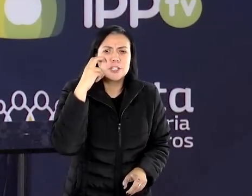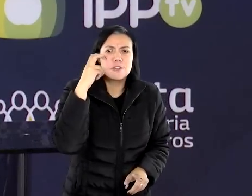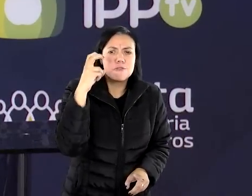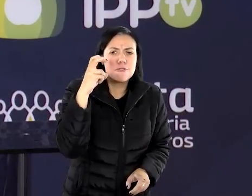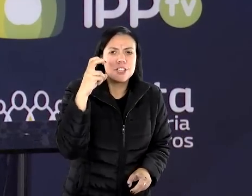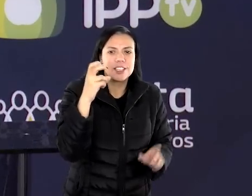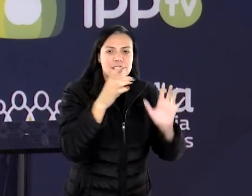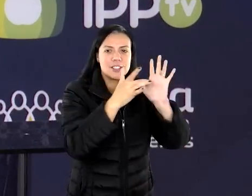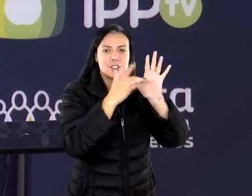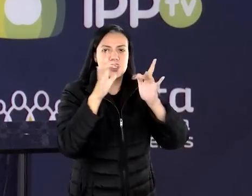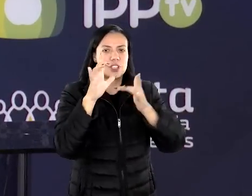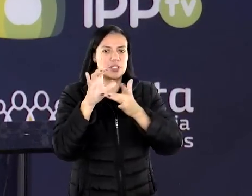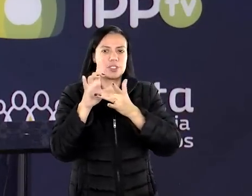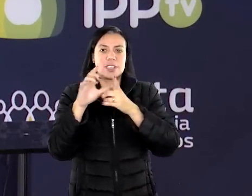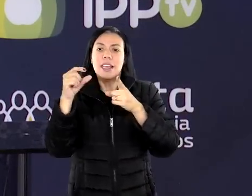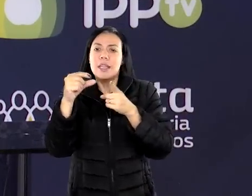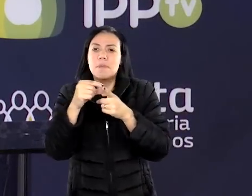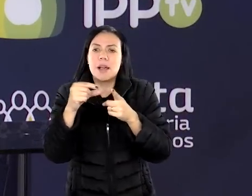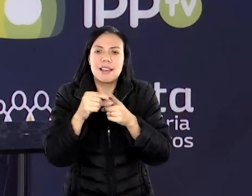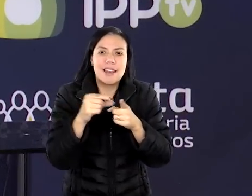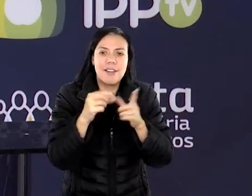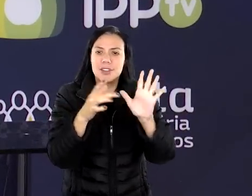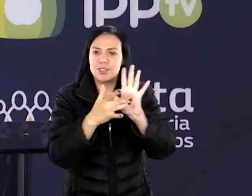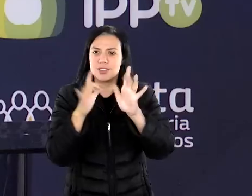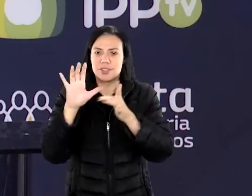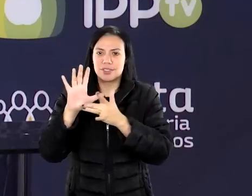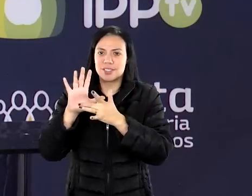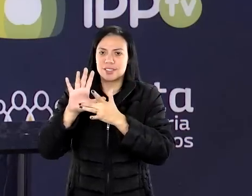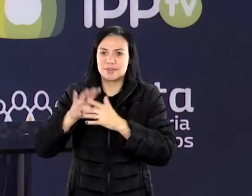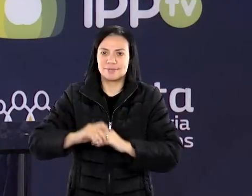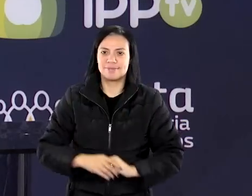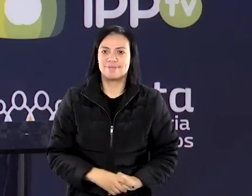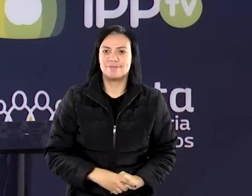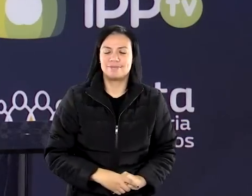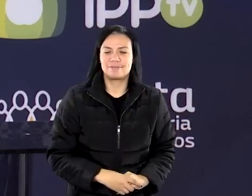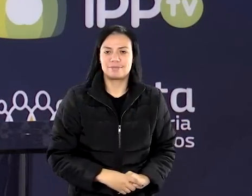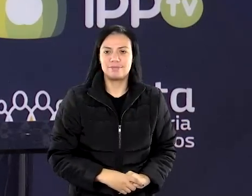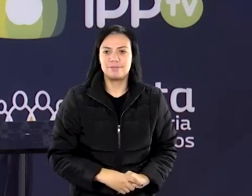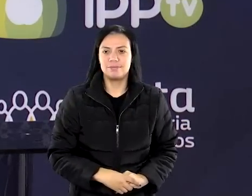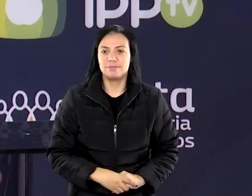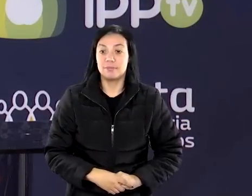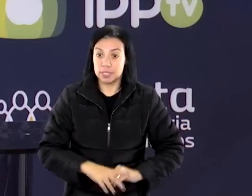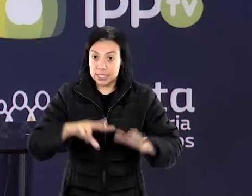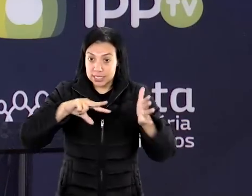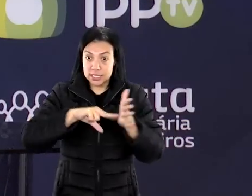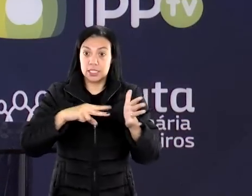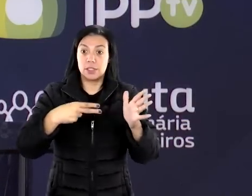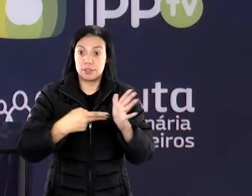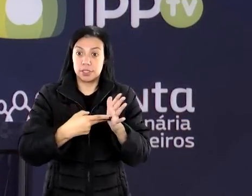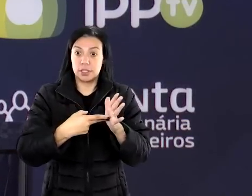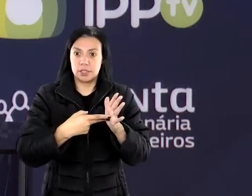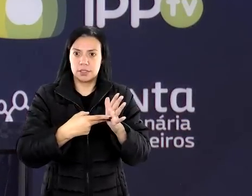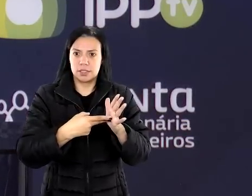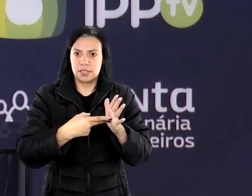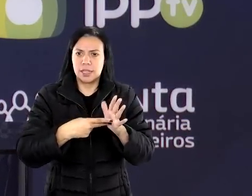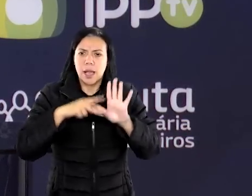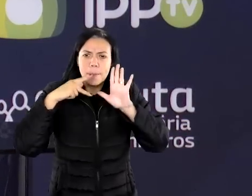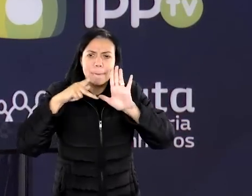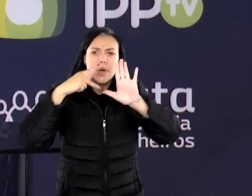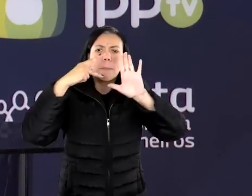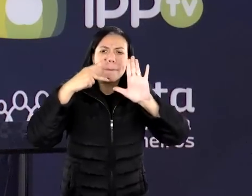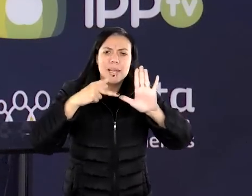nem das suas palavras. E aqui A promessa que Jesus faz aqui para mim e para